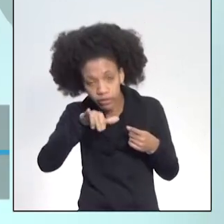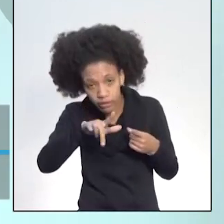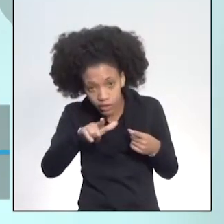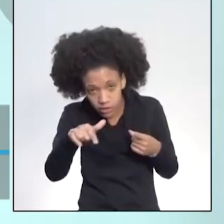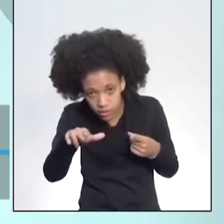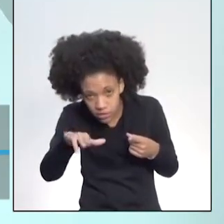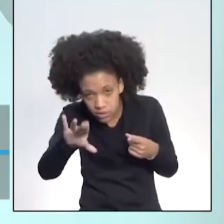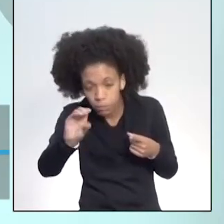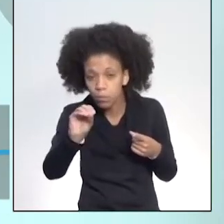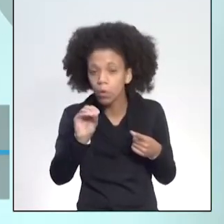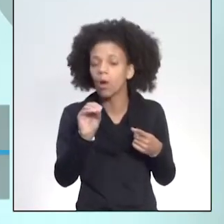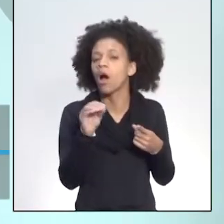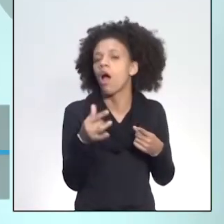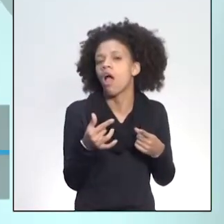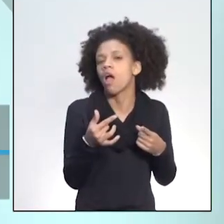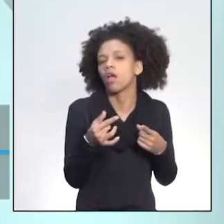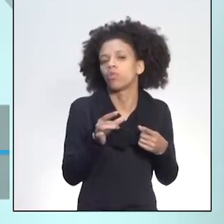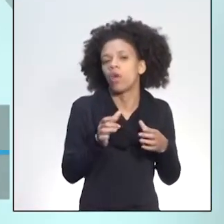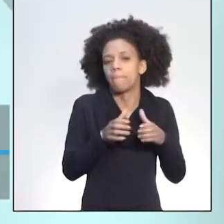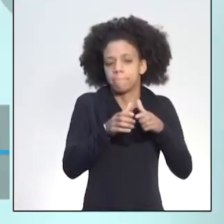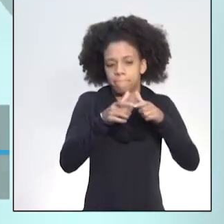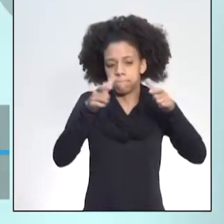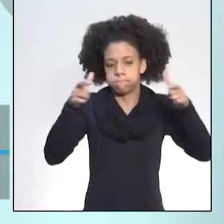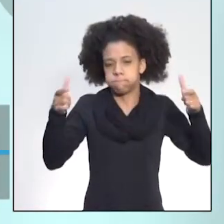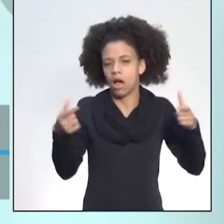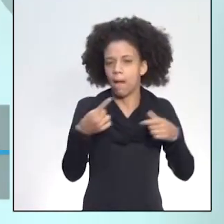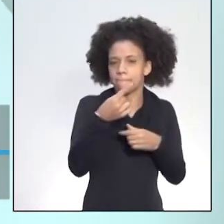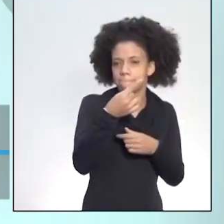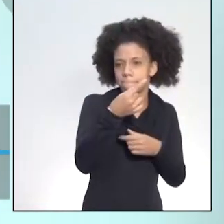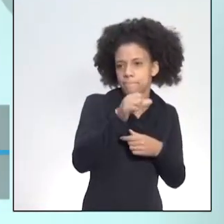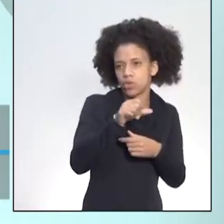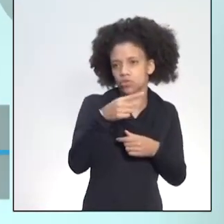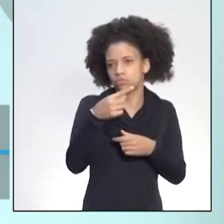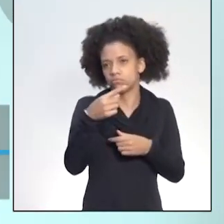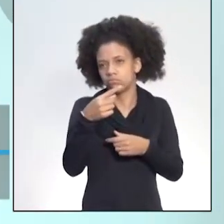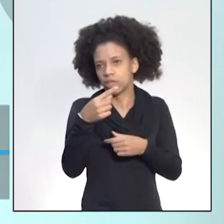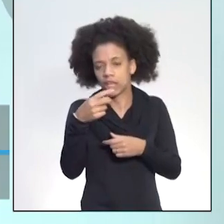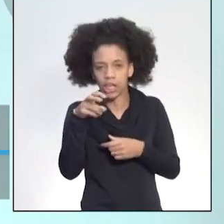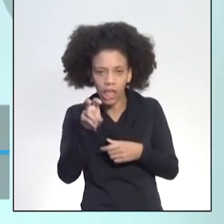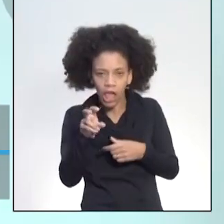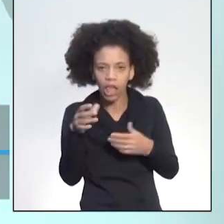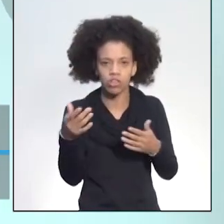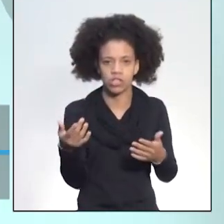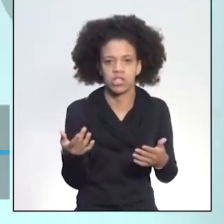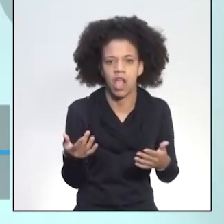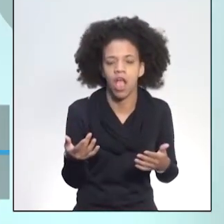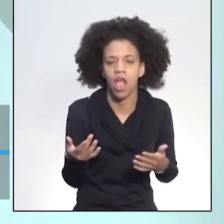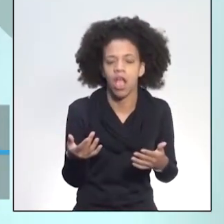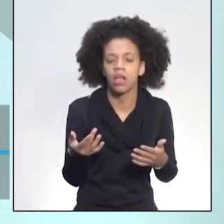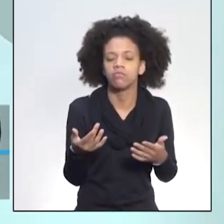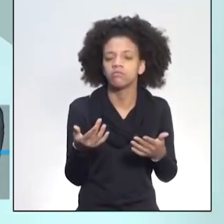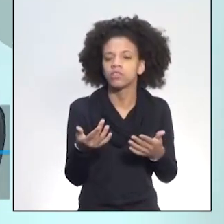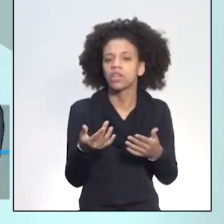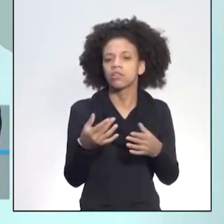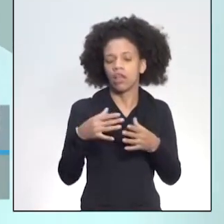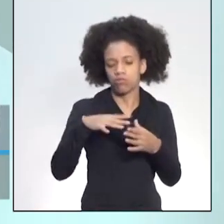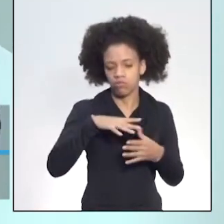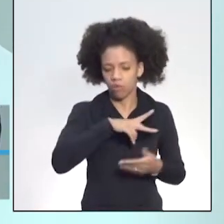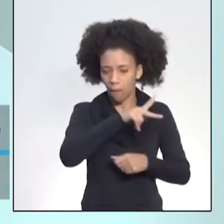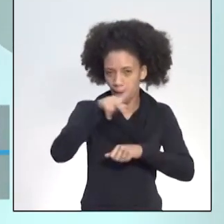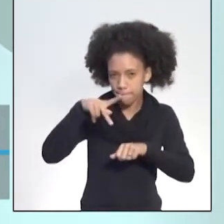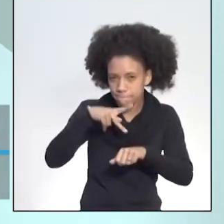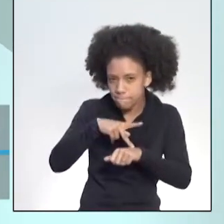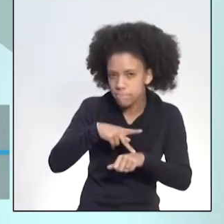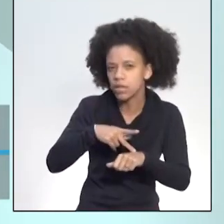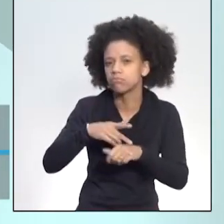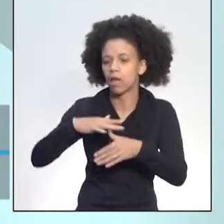estamos falando daquela colonização de 1500 com os países europeus na América, né, América